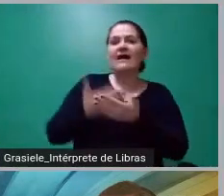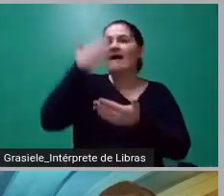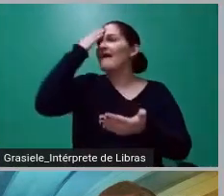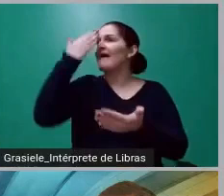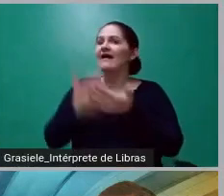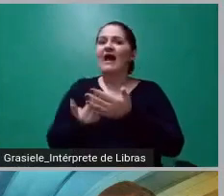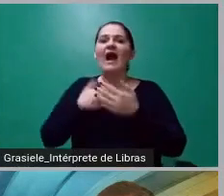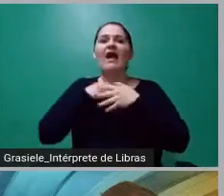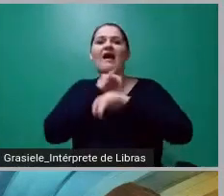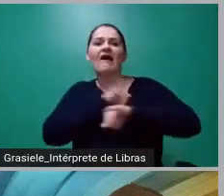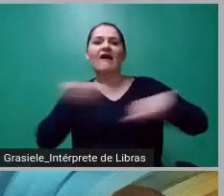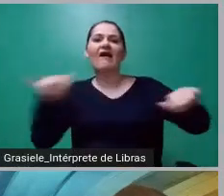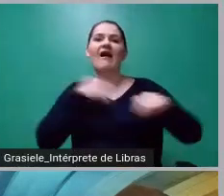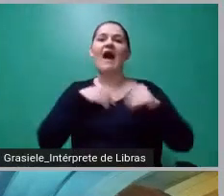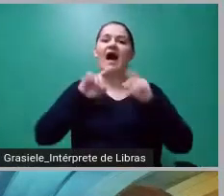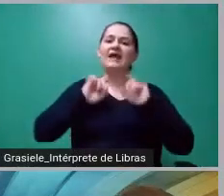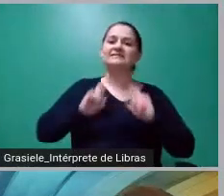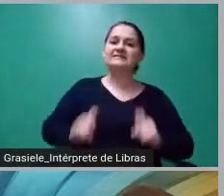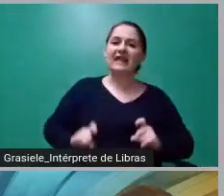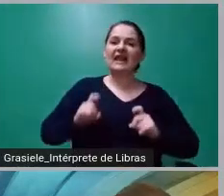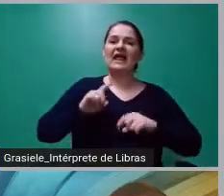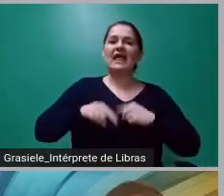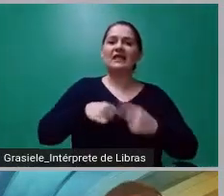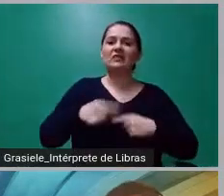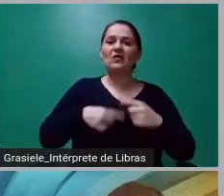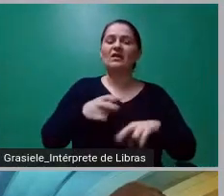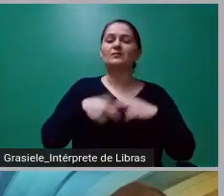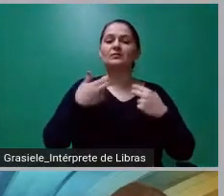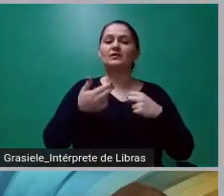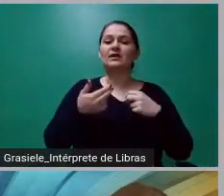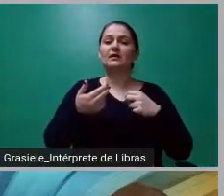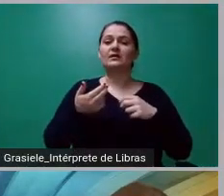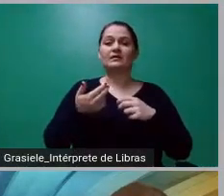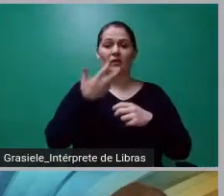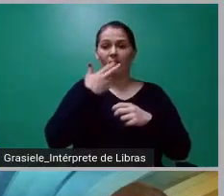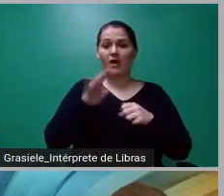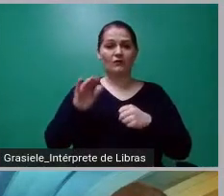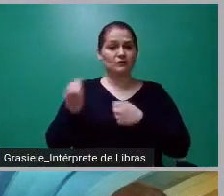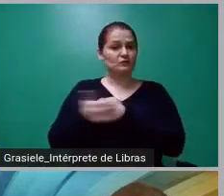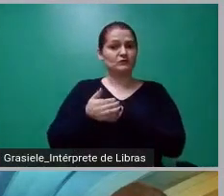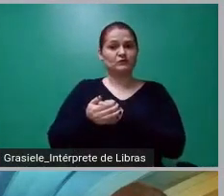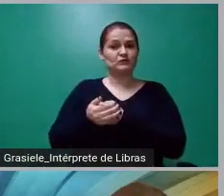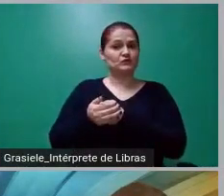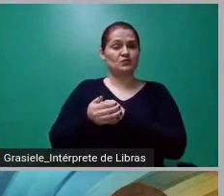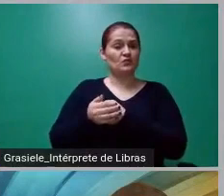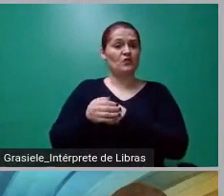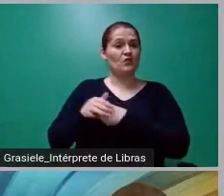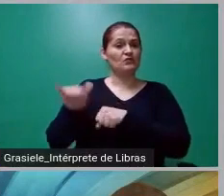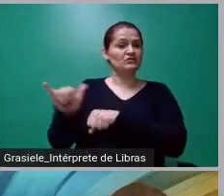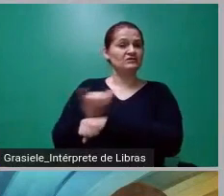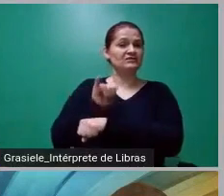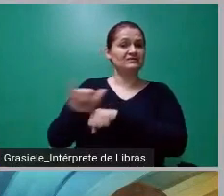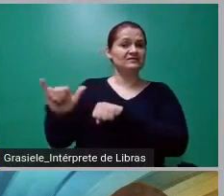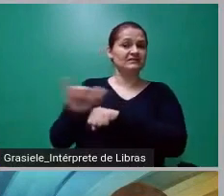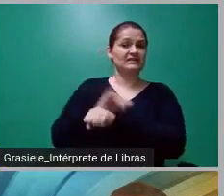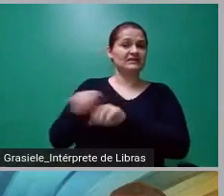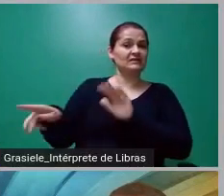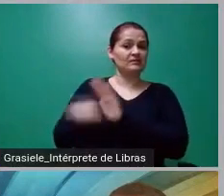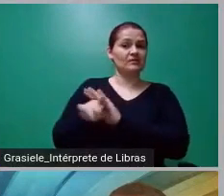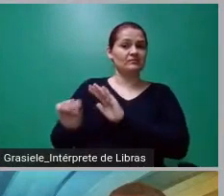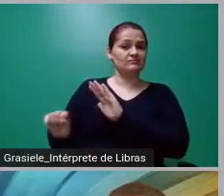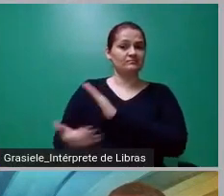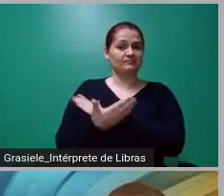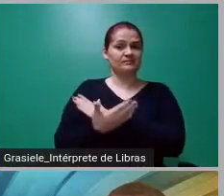para lá, e assim vão justificando esses esquemas que subtraem os recursos consumidos pela chamada